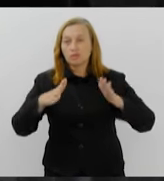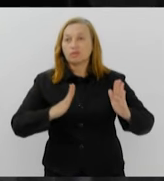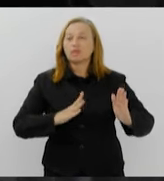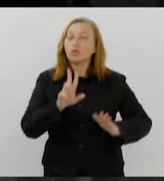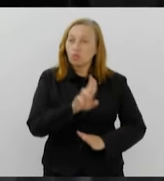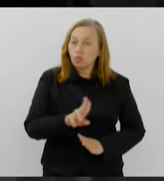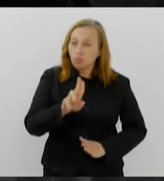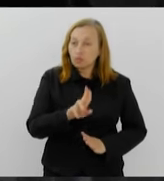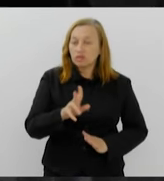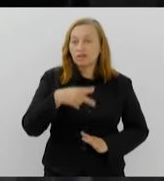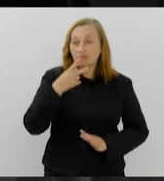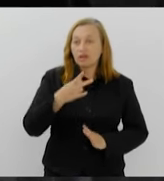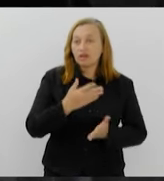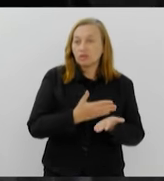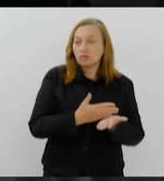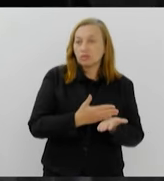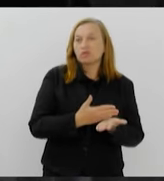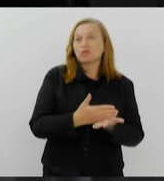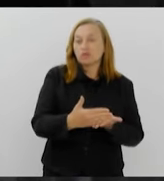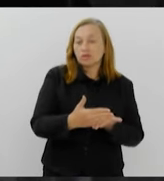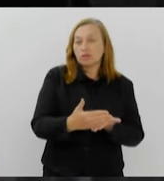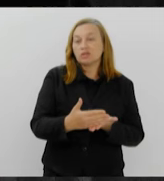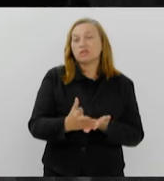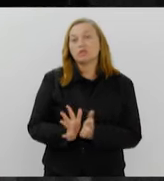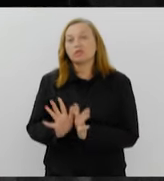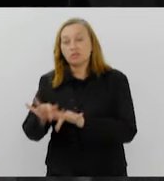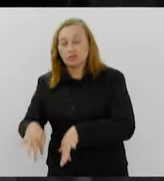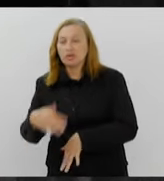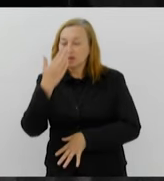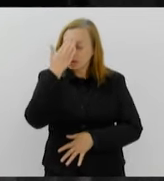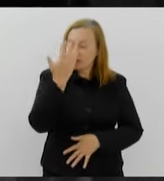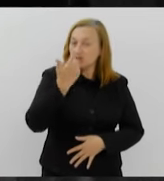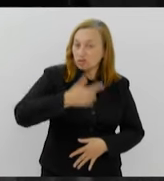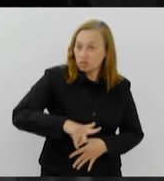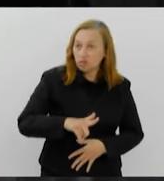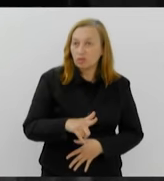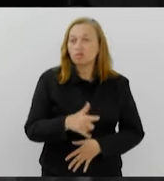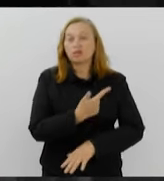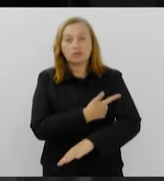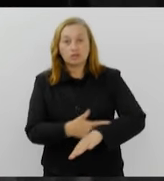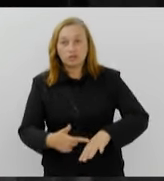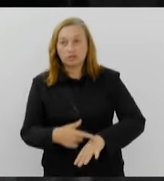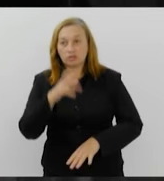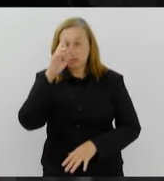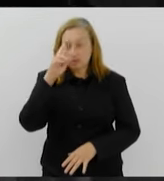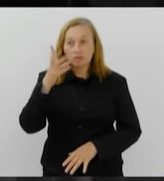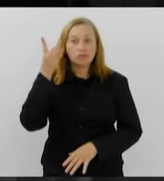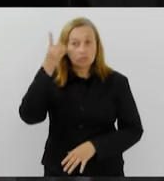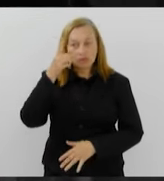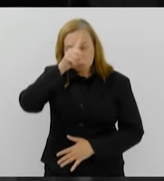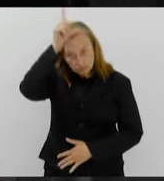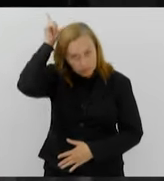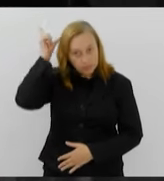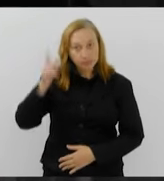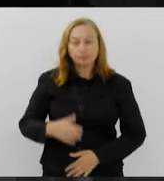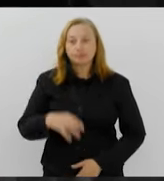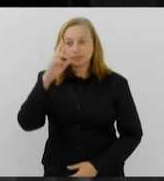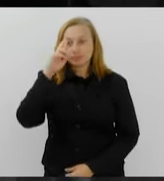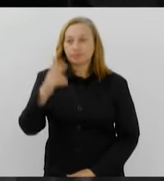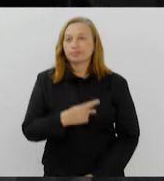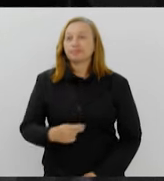inicial no expediente final então agradeço mais uma vez a generosidade de vossa excelência Deputado Paulo senhor